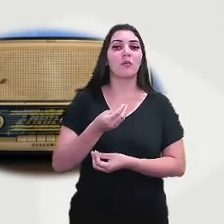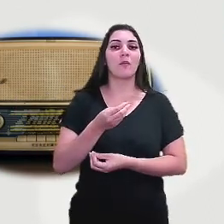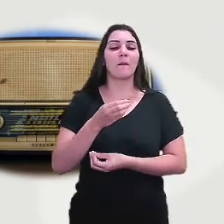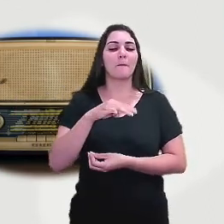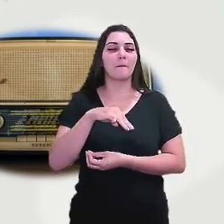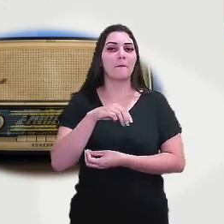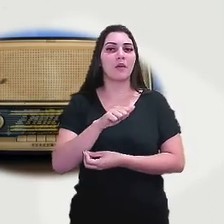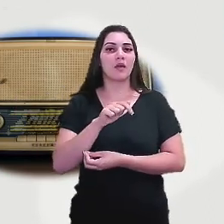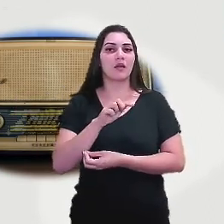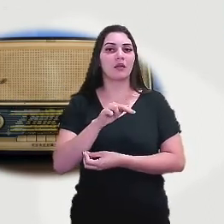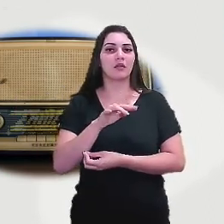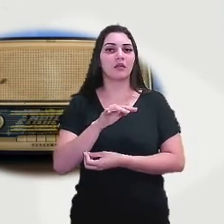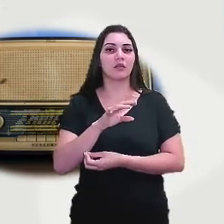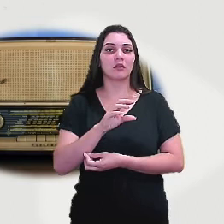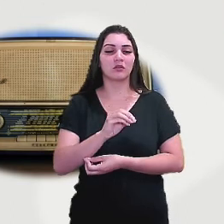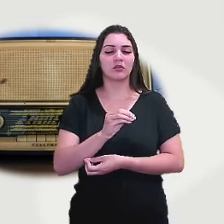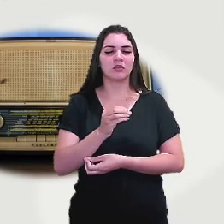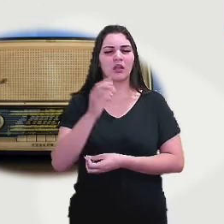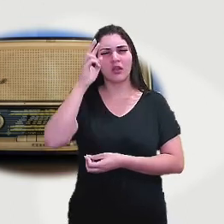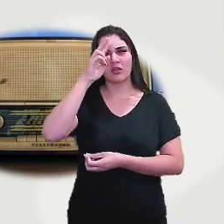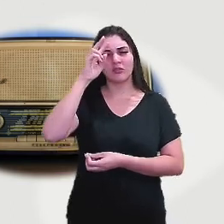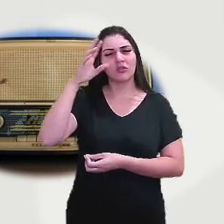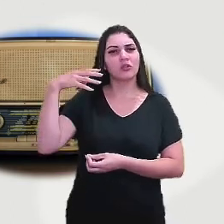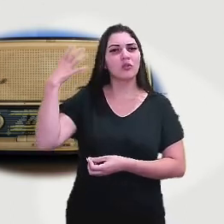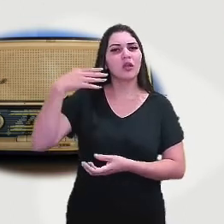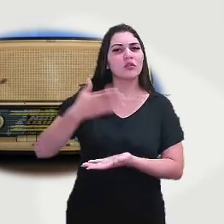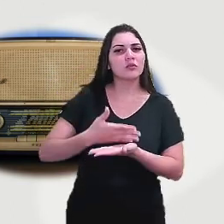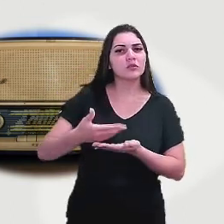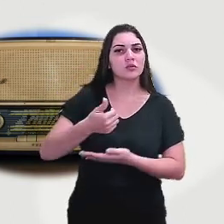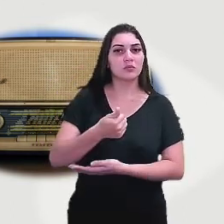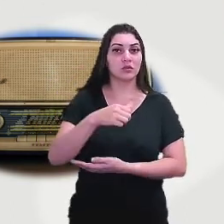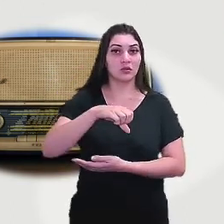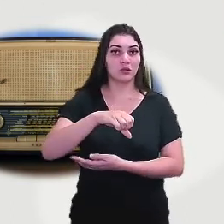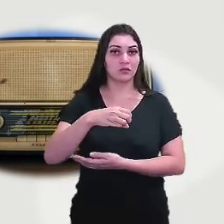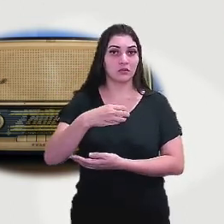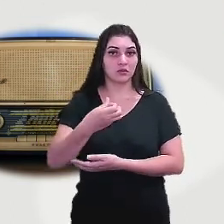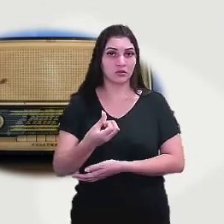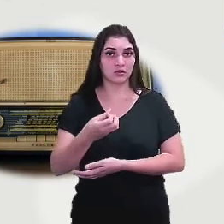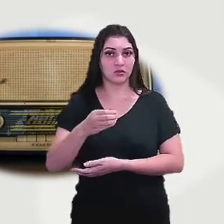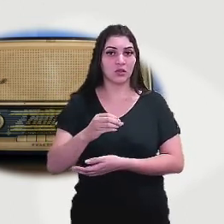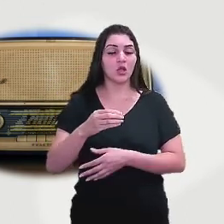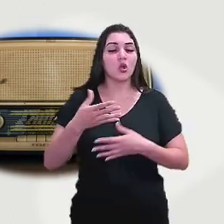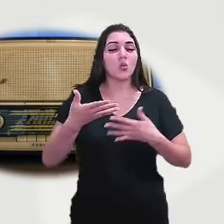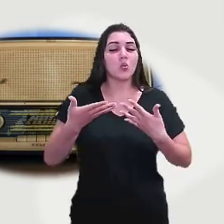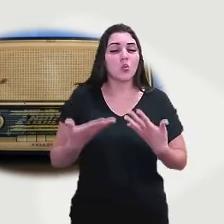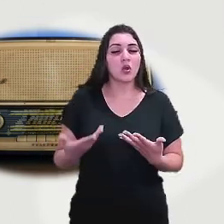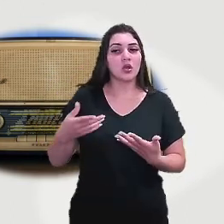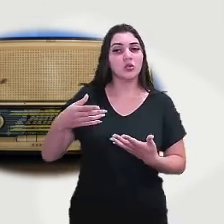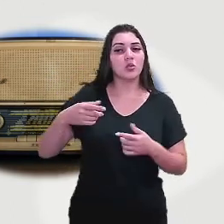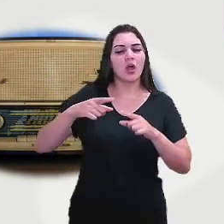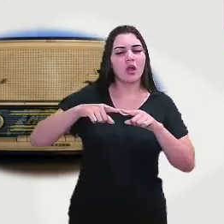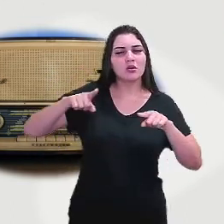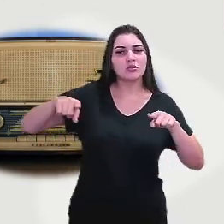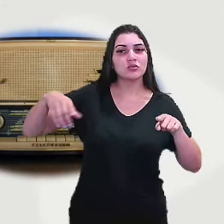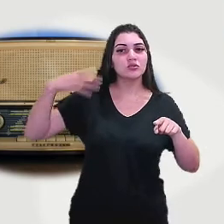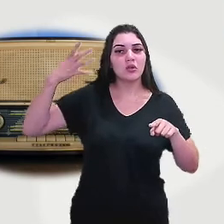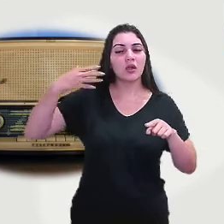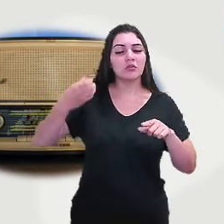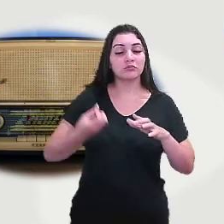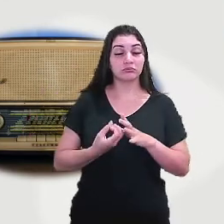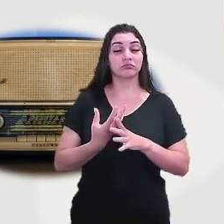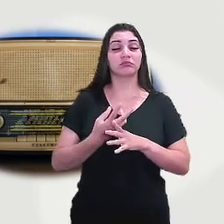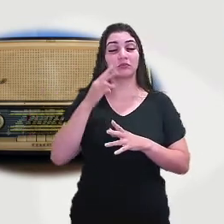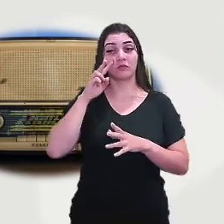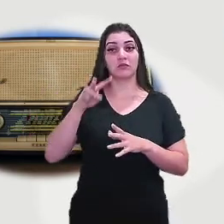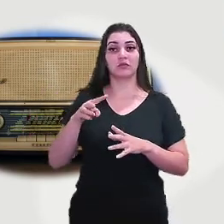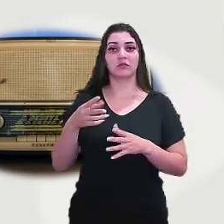eletromagnético. A história do rádio teve início em 1860, quando as ondas de rádio foram descobertas. Então, até então, isso era o quê?